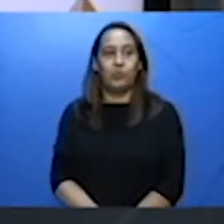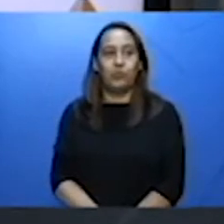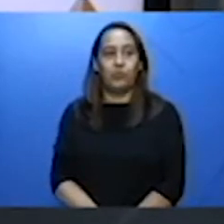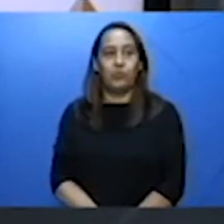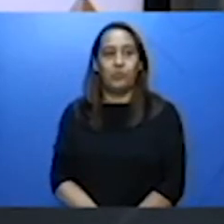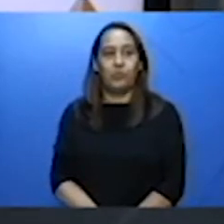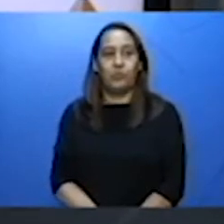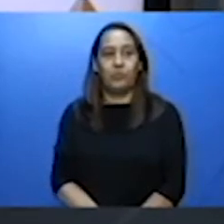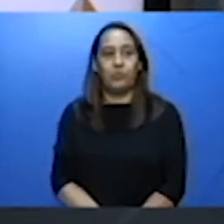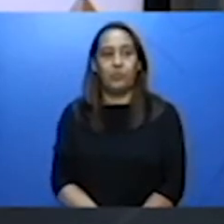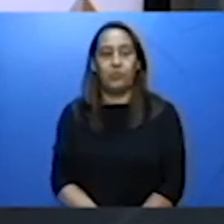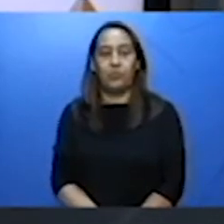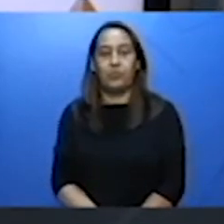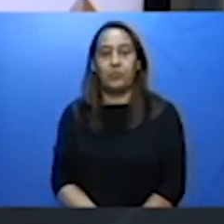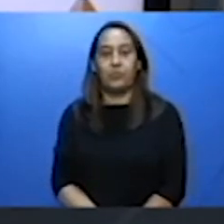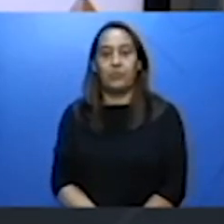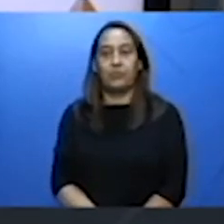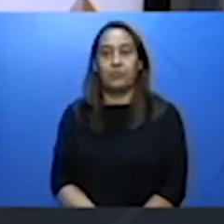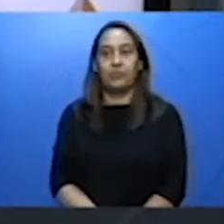Façam aí.